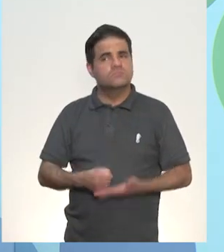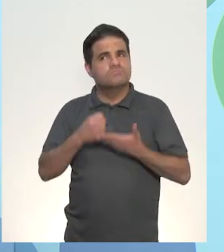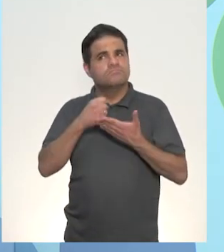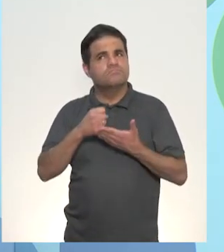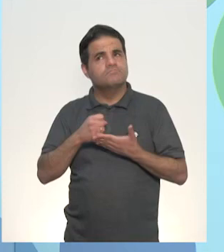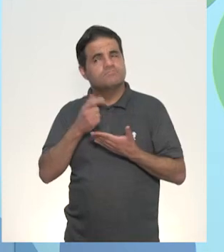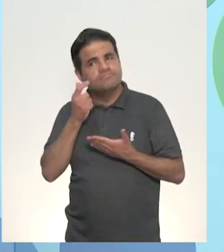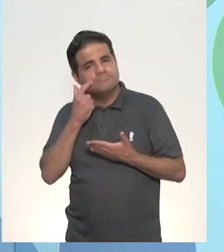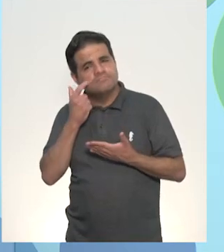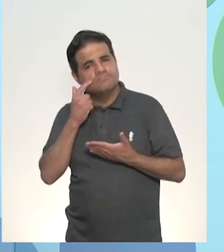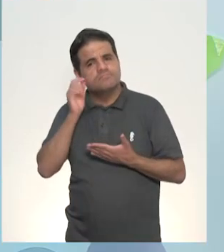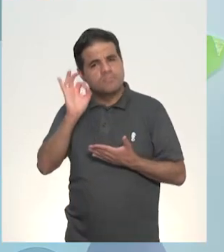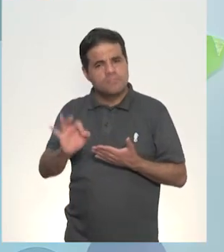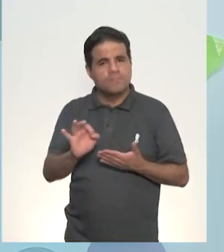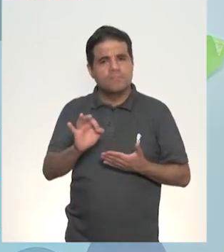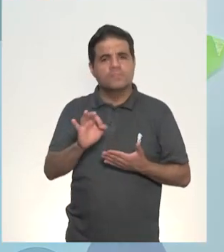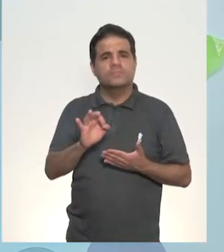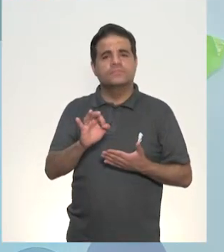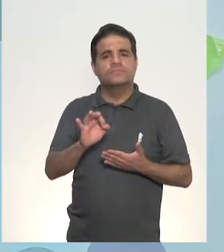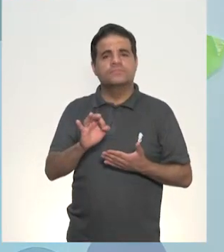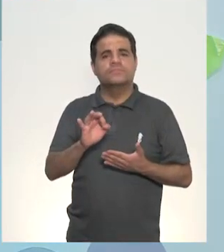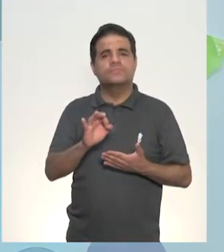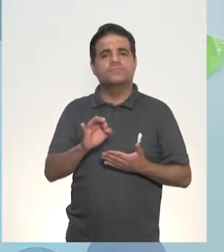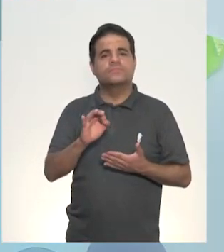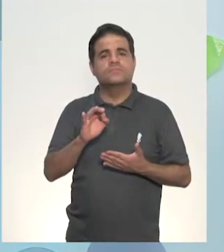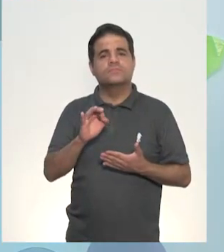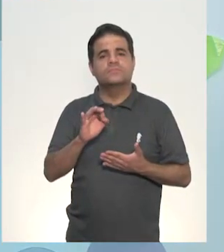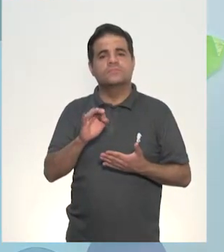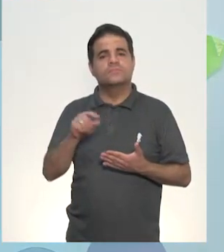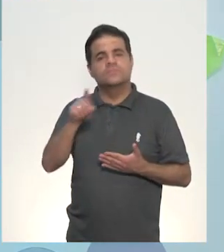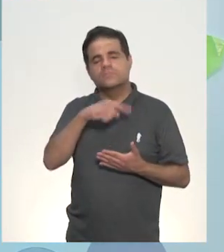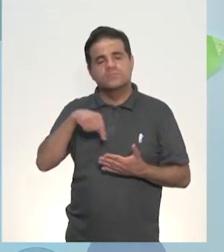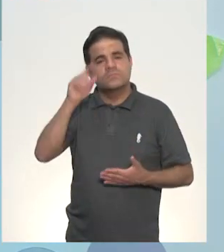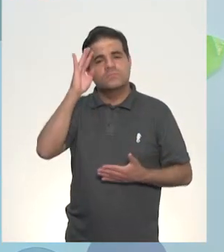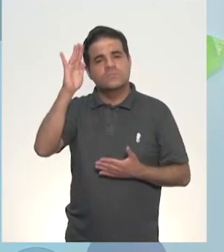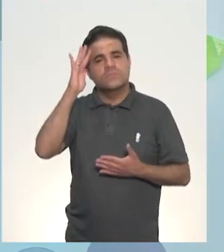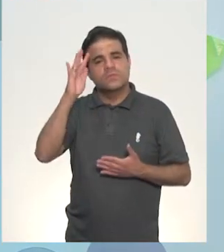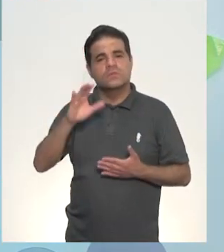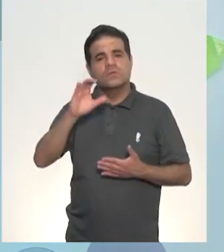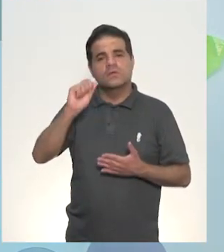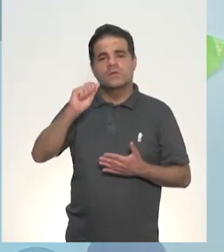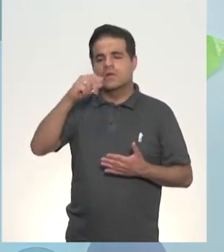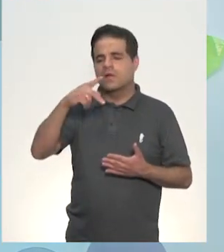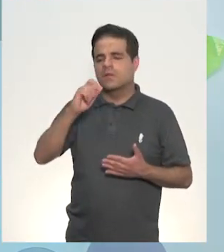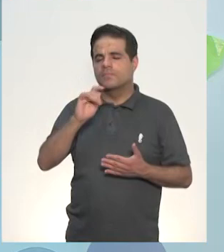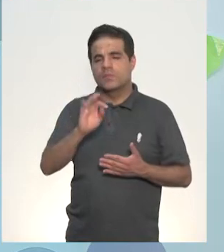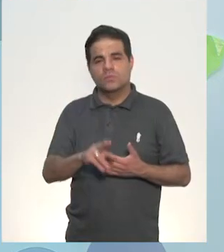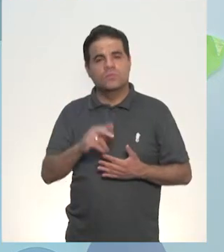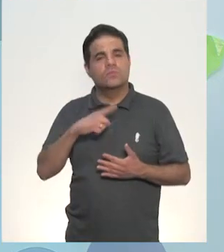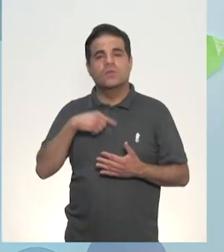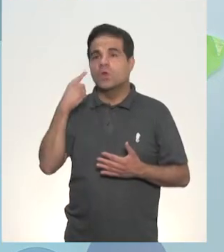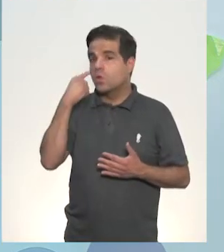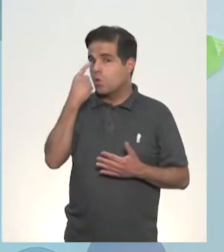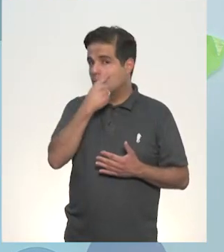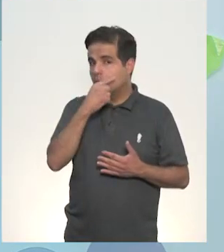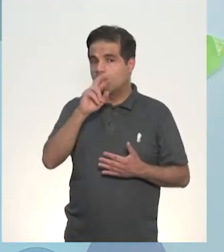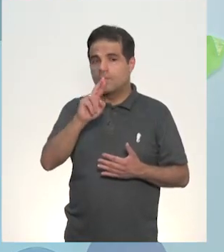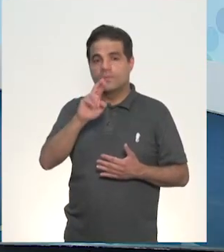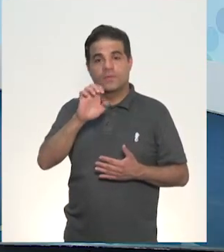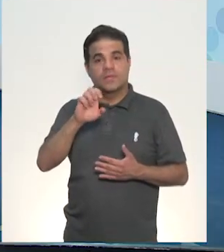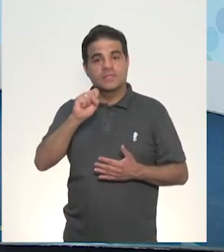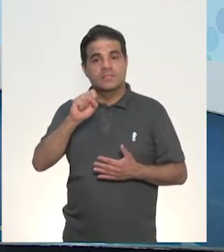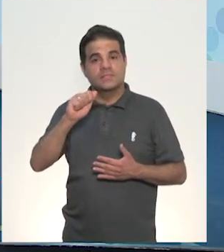da letra. Olha assim, nossa, tossindo, desculpa, perdão. Imagina assim, eu falei que Capitu tem olhos de ressaca.